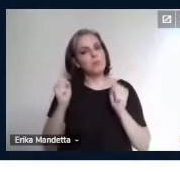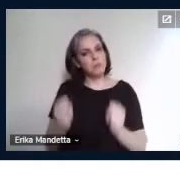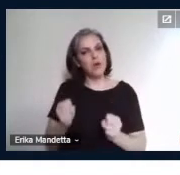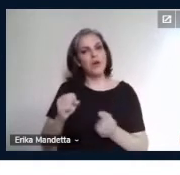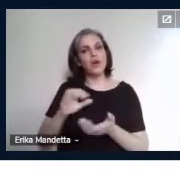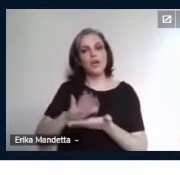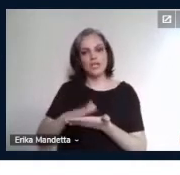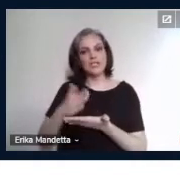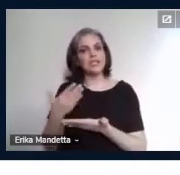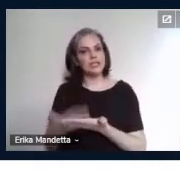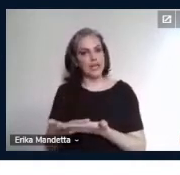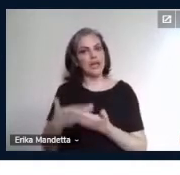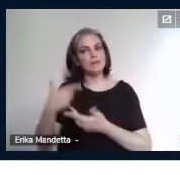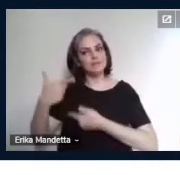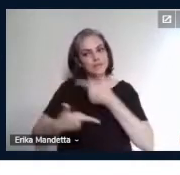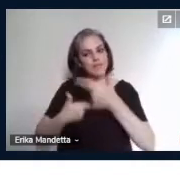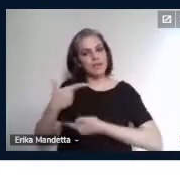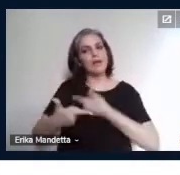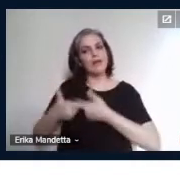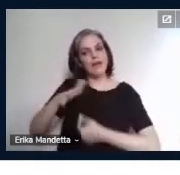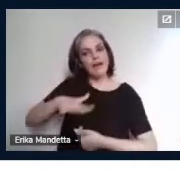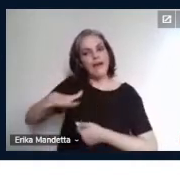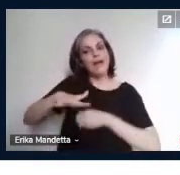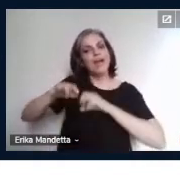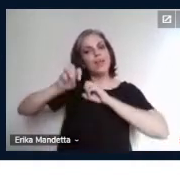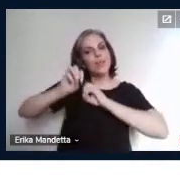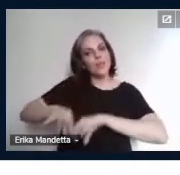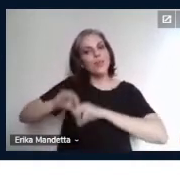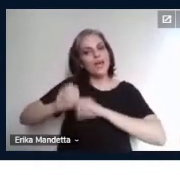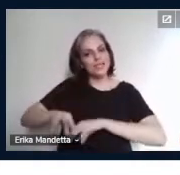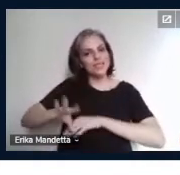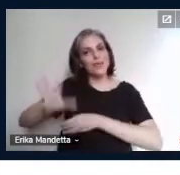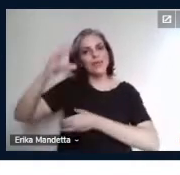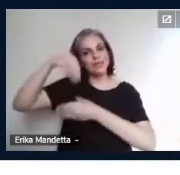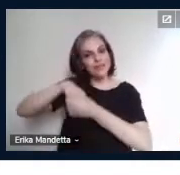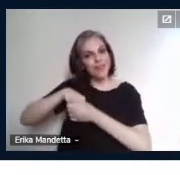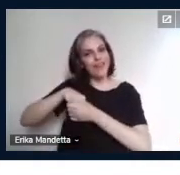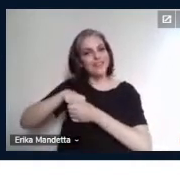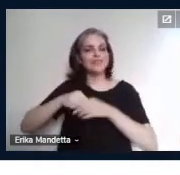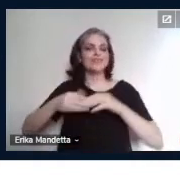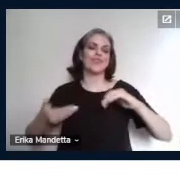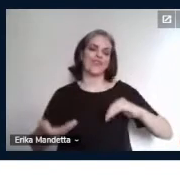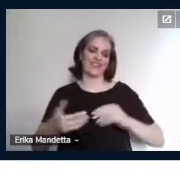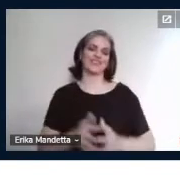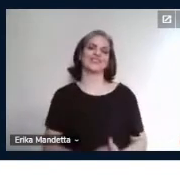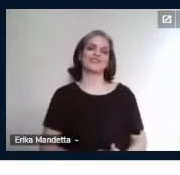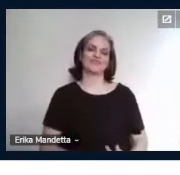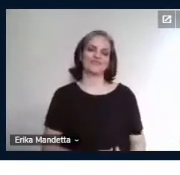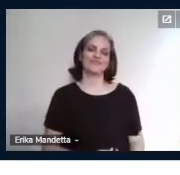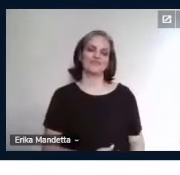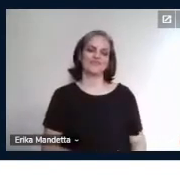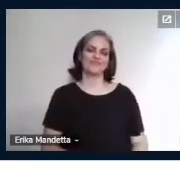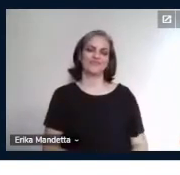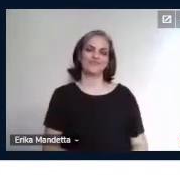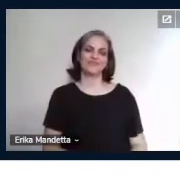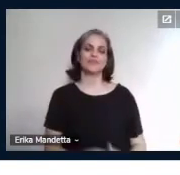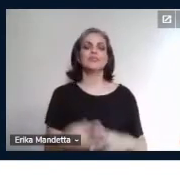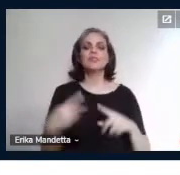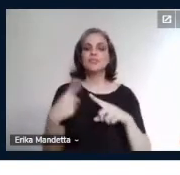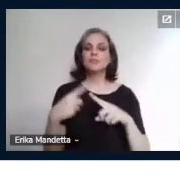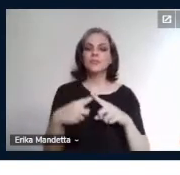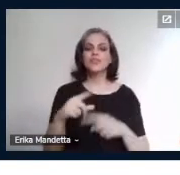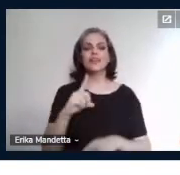atuar no âmbito educacional, primeiro porque existem servidores,